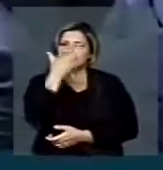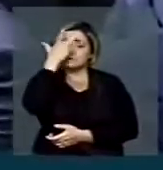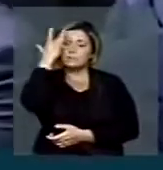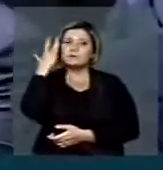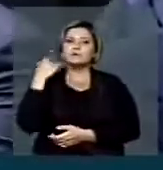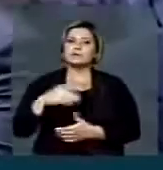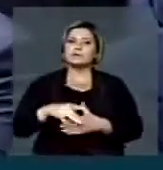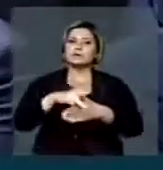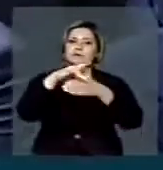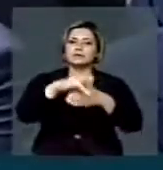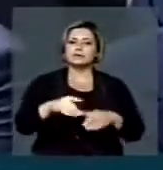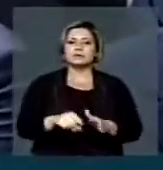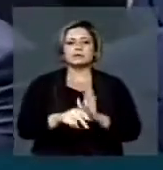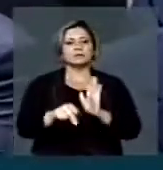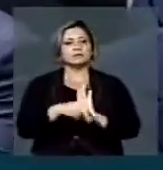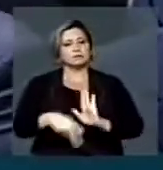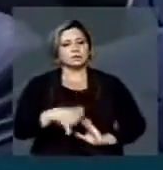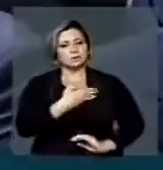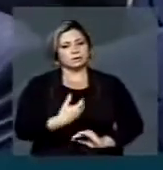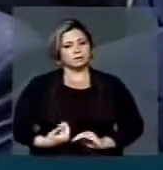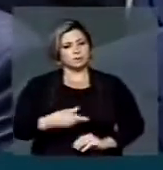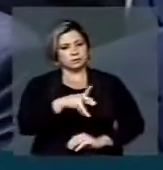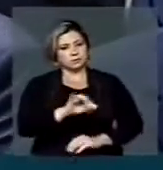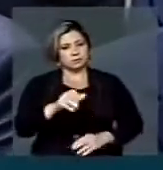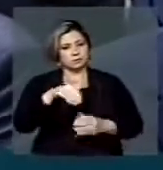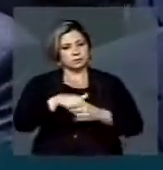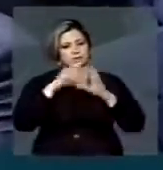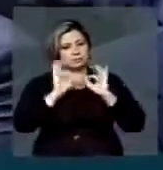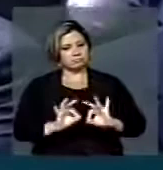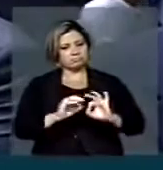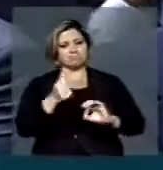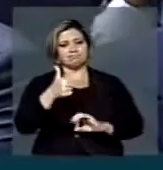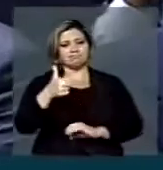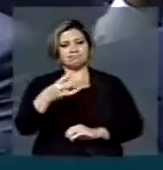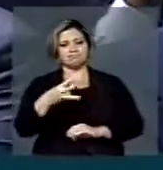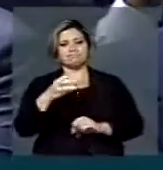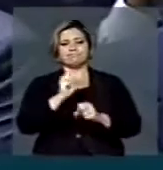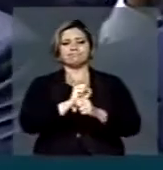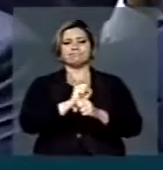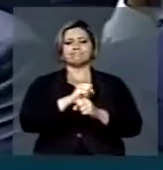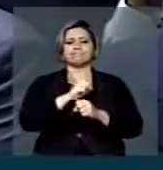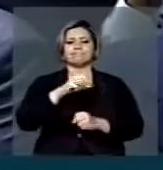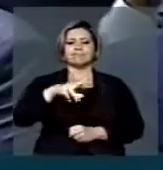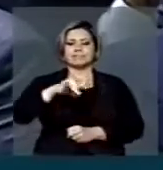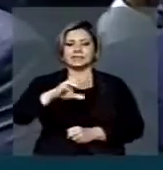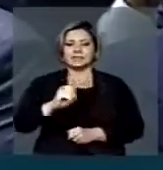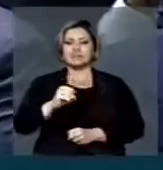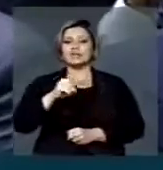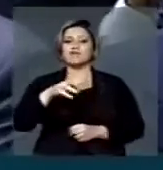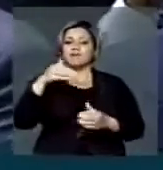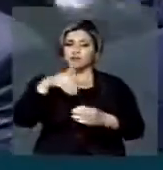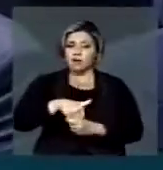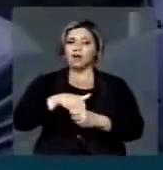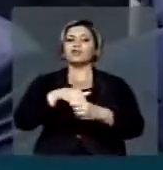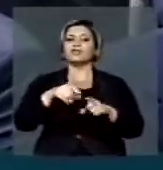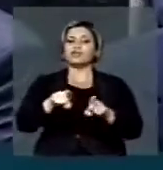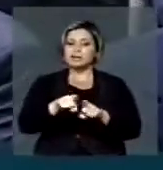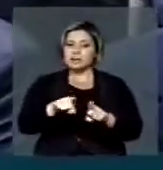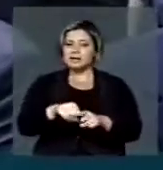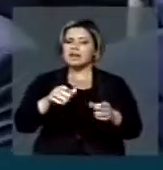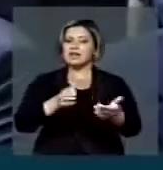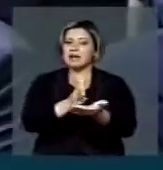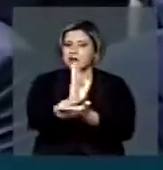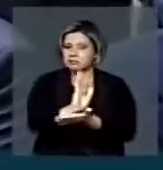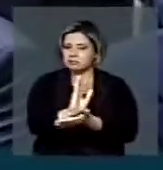nos líderes, no próprio governo, para que a gente vote realmente no dia 13, sem obstrução. Agora, vote, presidente. Vote e aprove, né? E aprove. Vote e aprove.